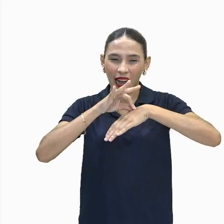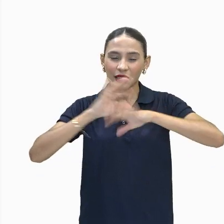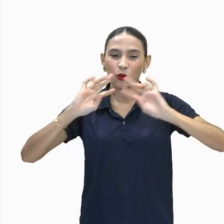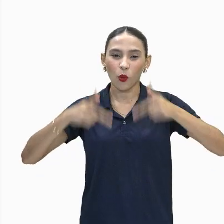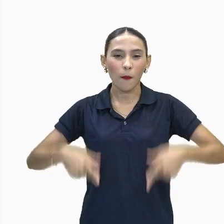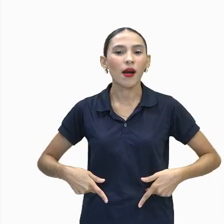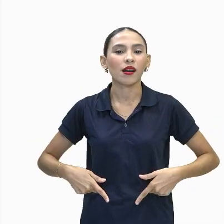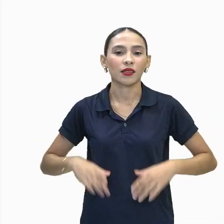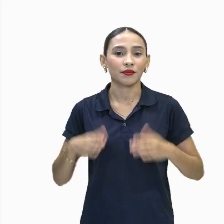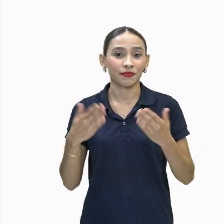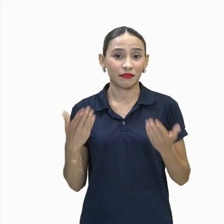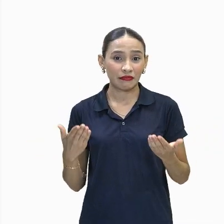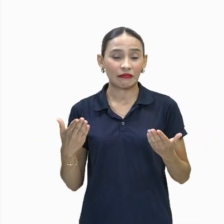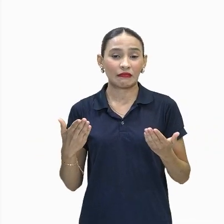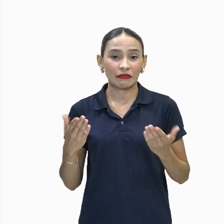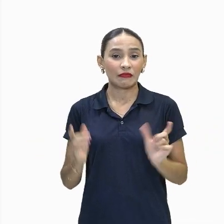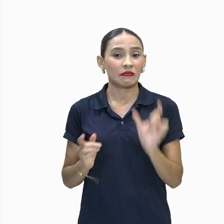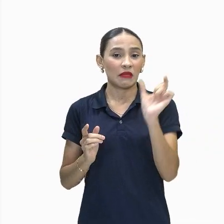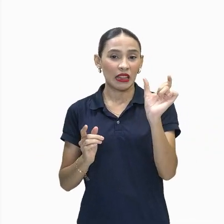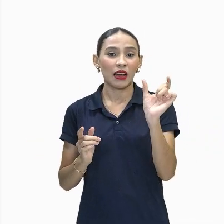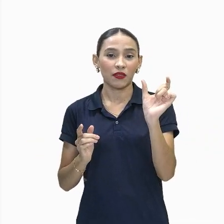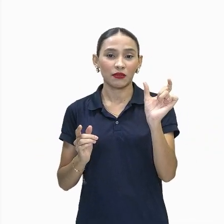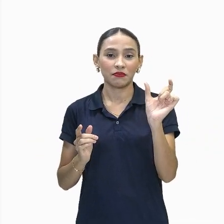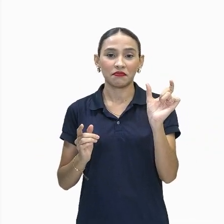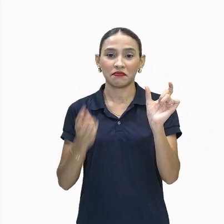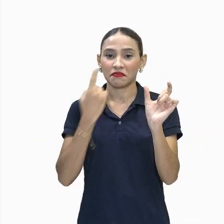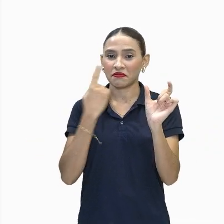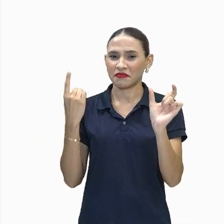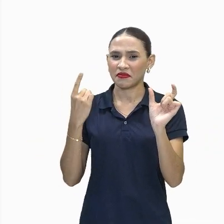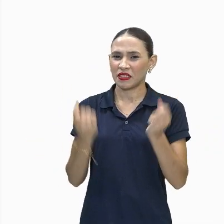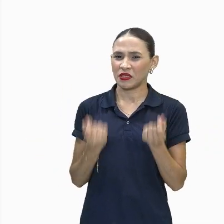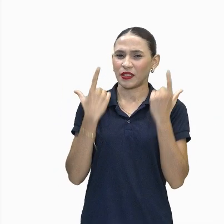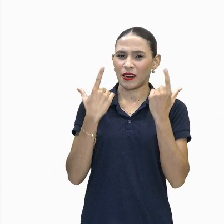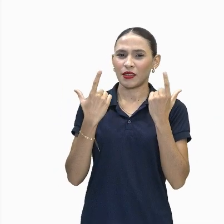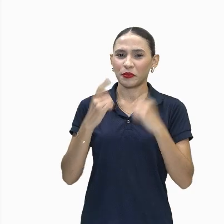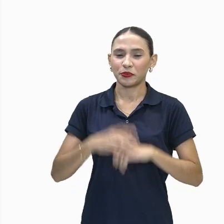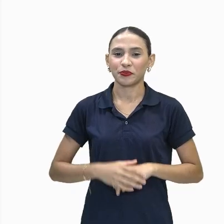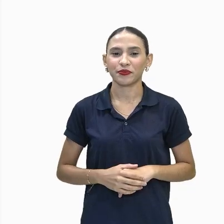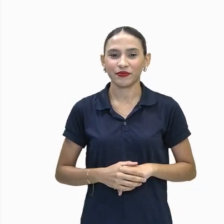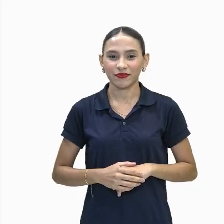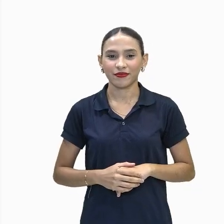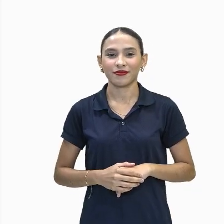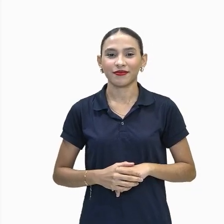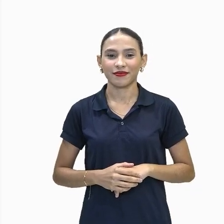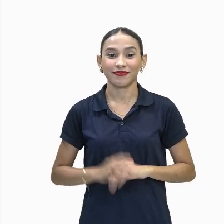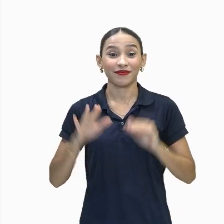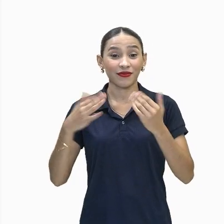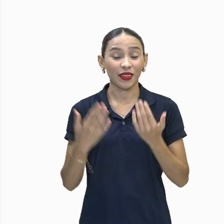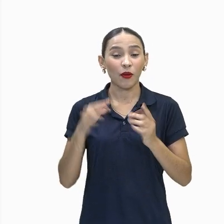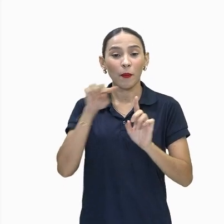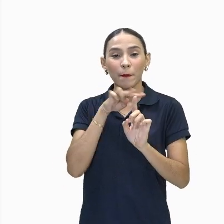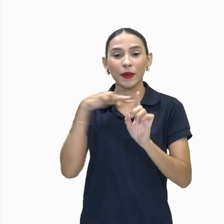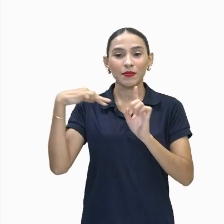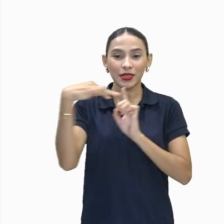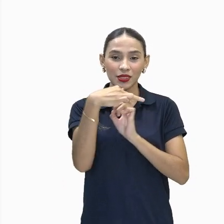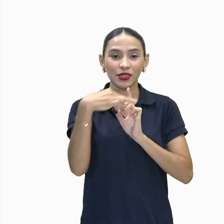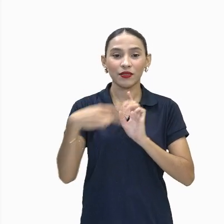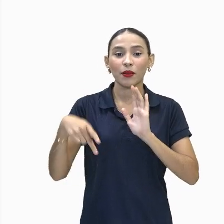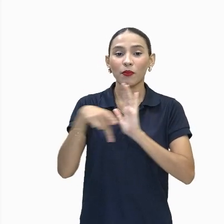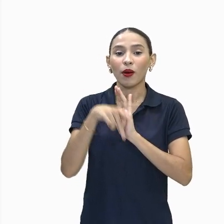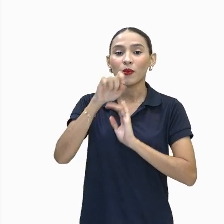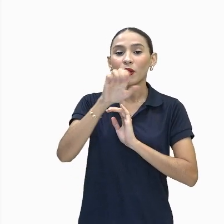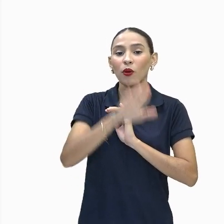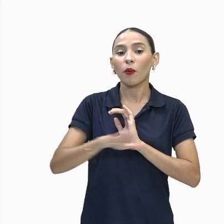Eita, professora, esse termo significa isso? Que coisa esquisita! E foi essa visão que os